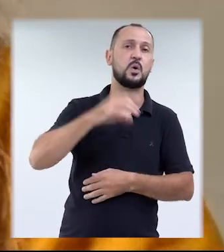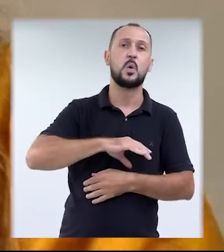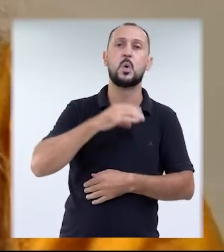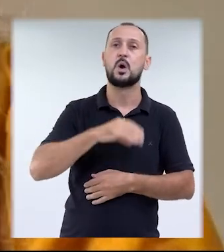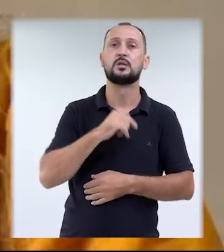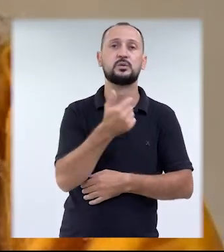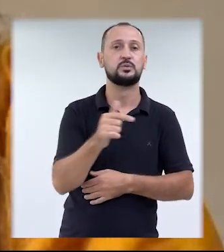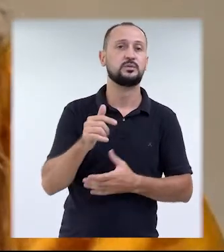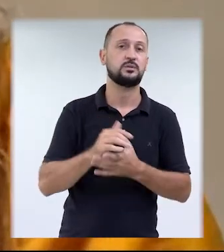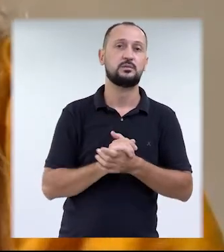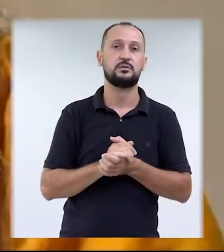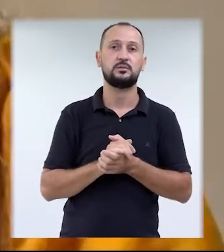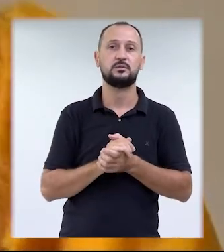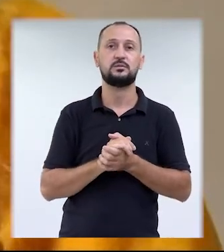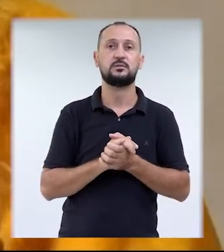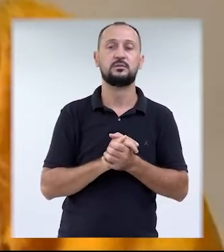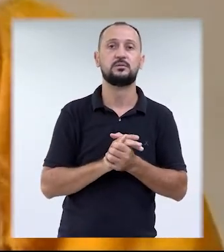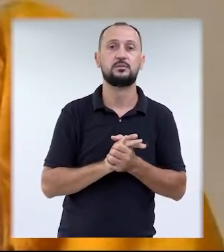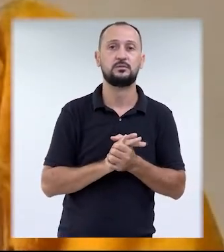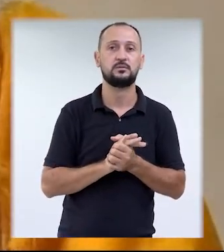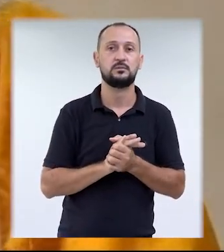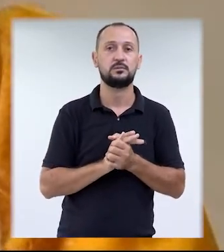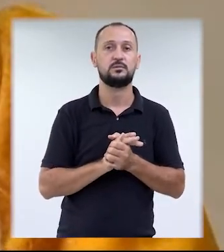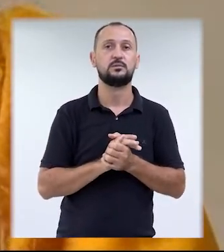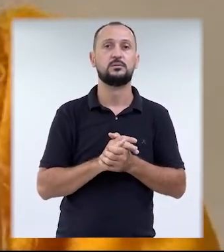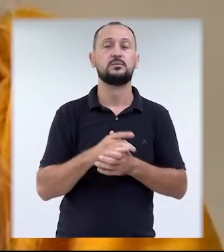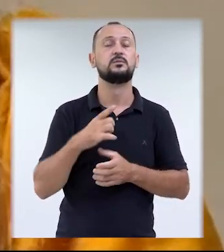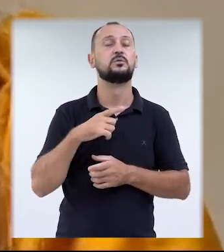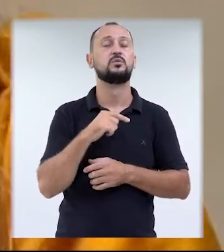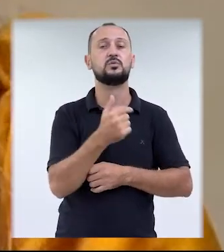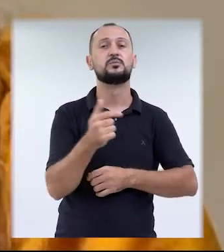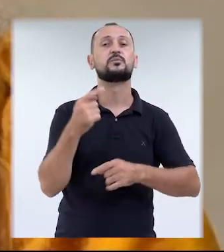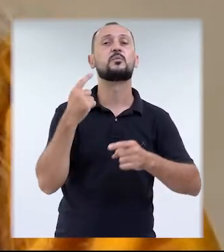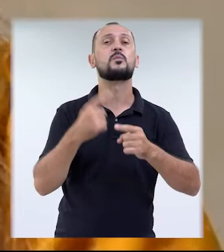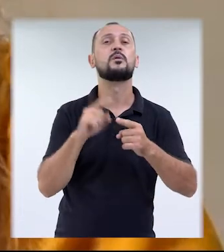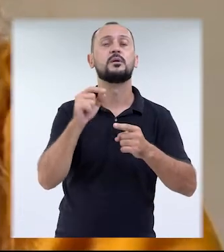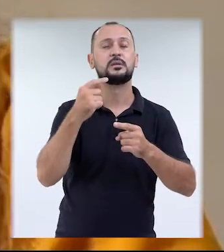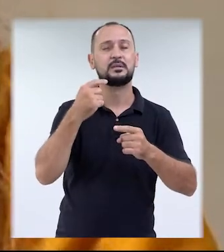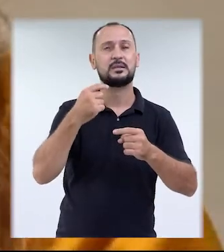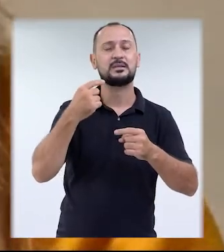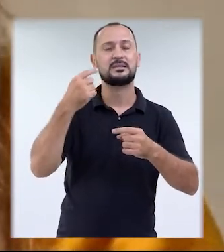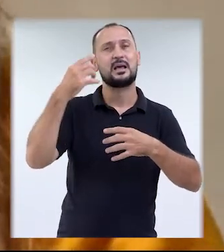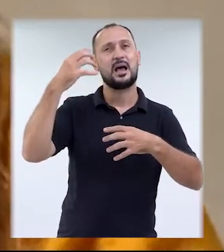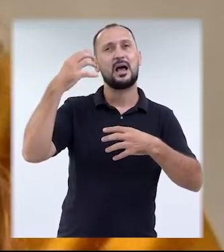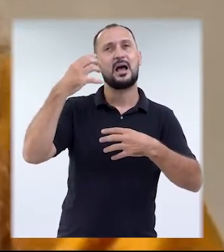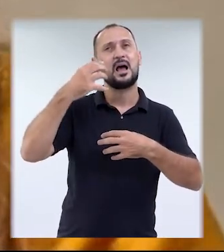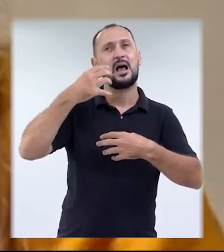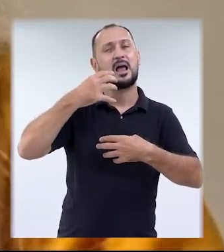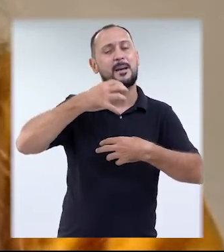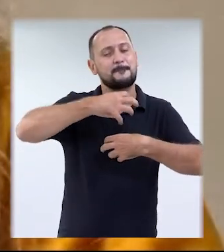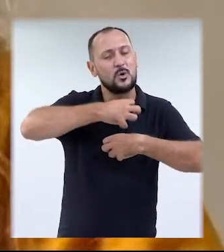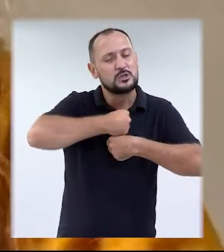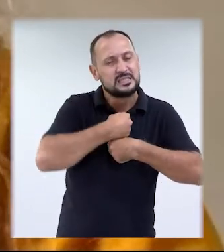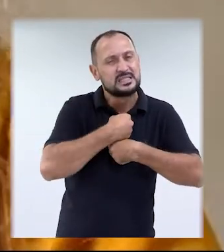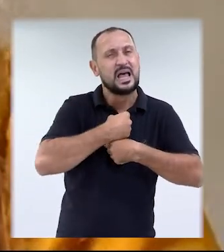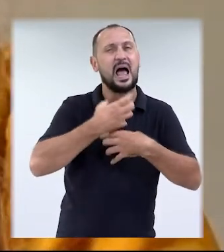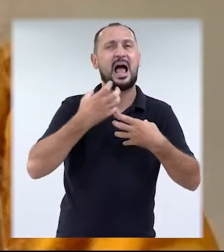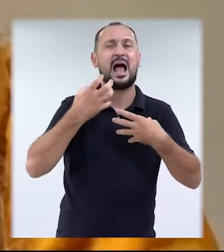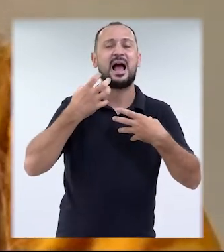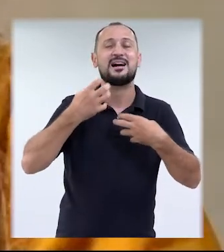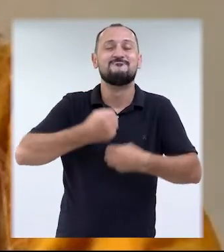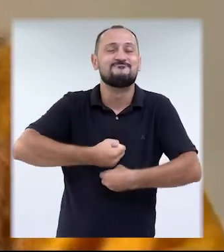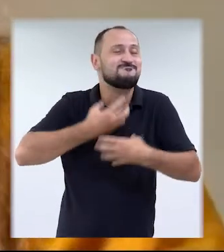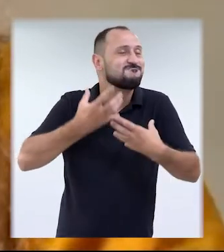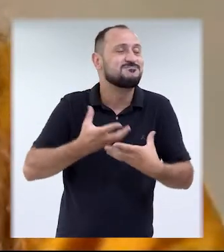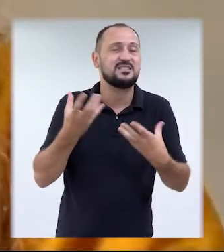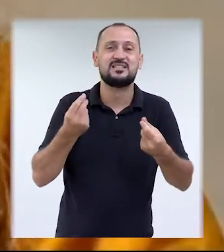tinha coragem, a pessoa não tinha coragem de fazer devido toda essa carga emocional, essa questão que